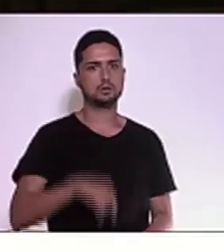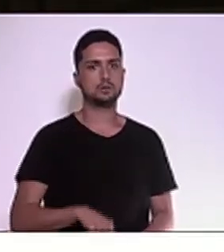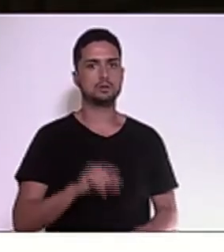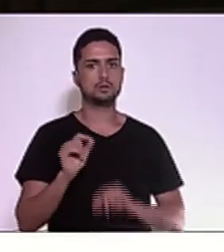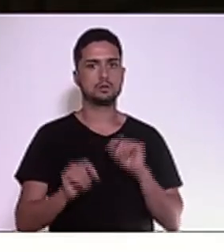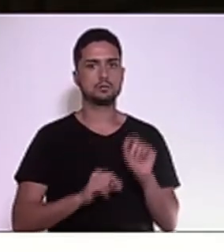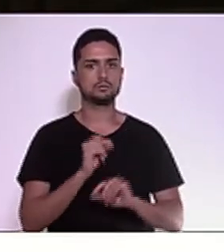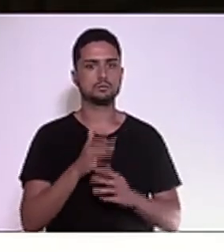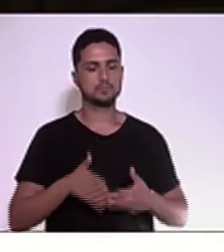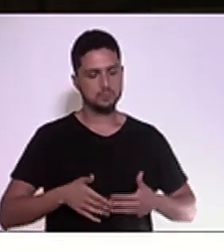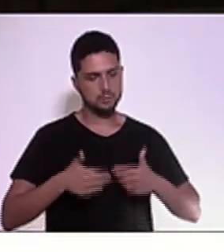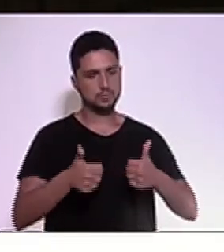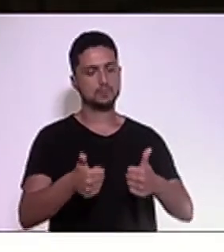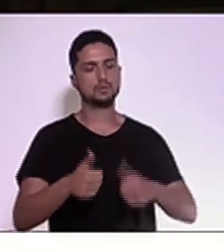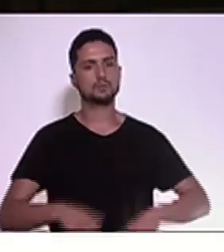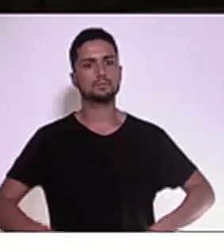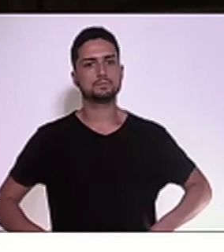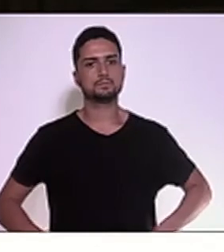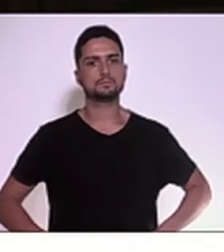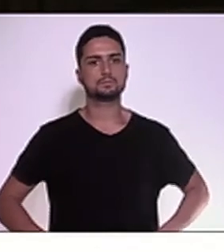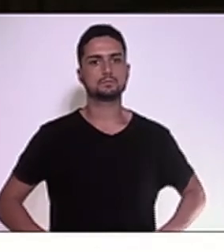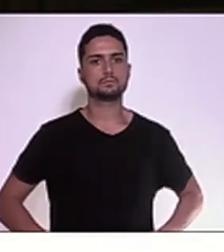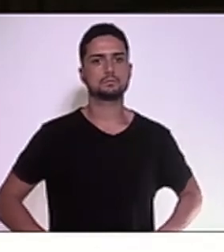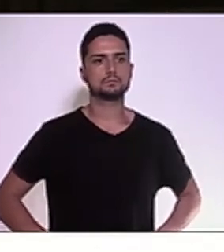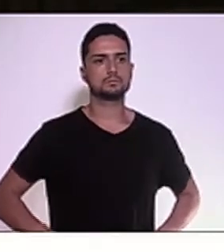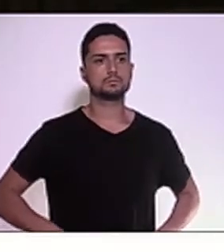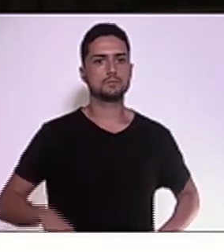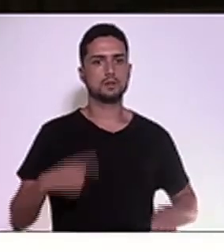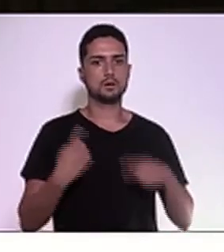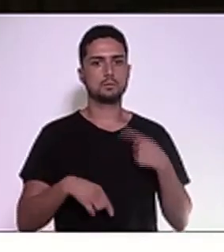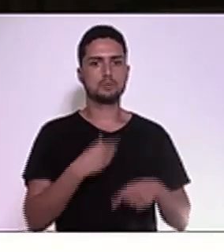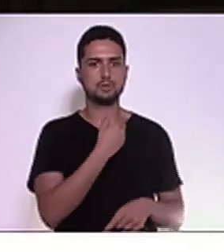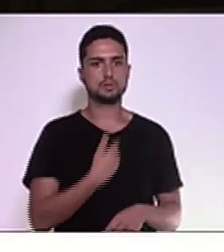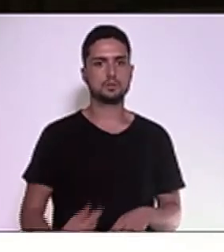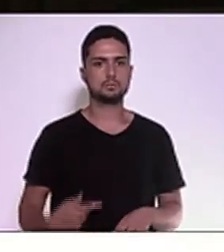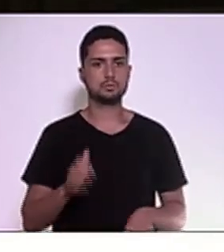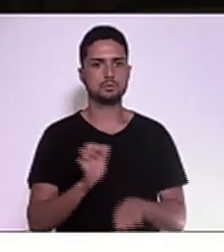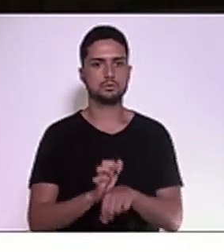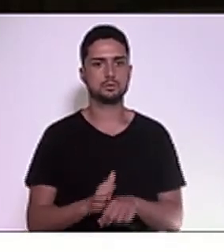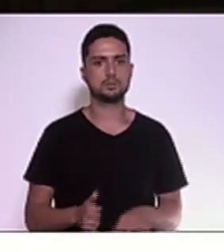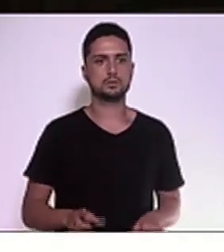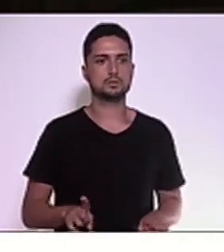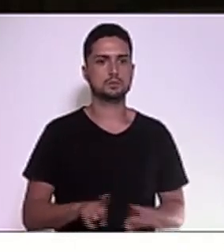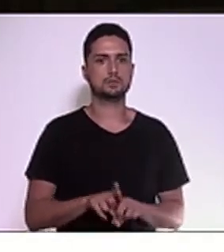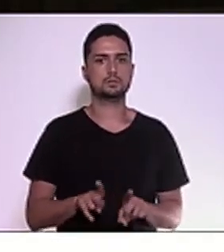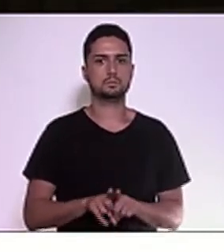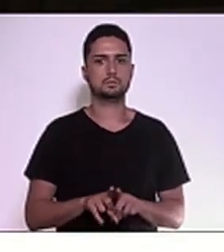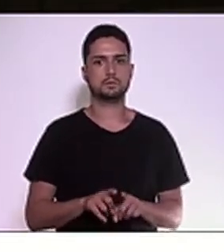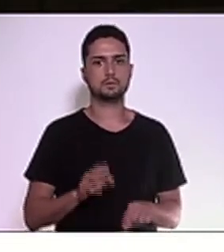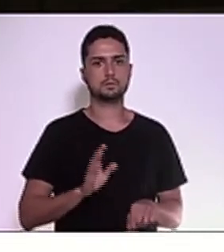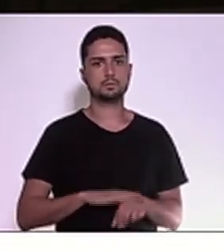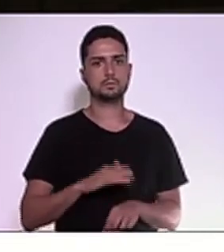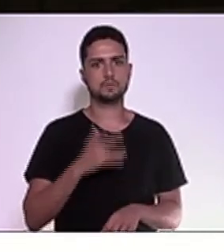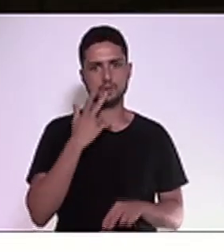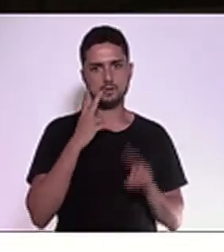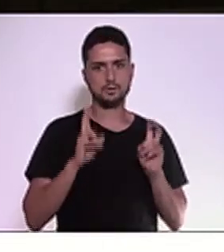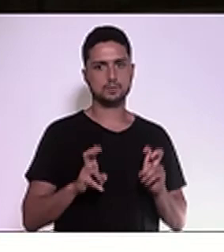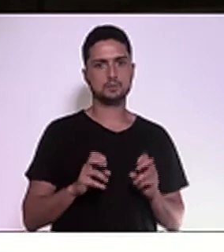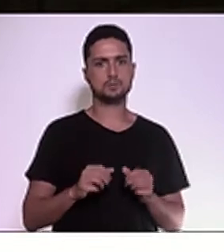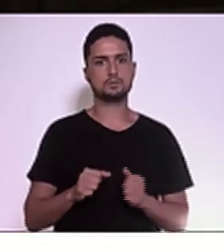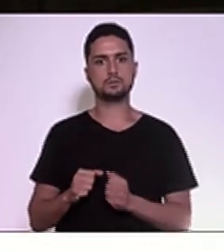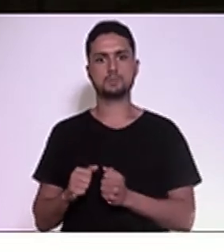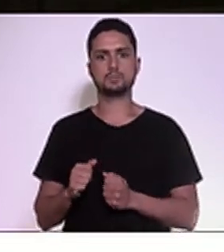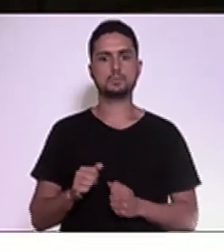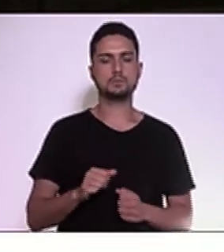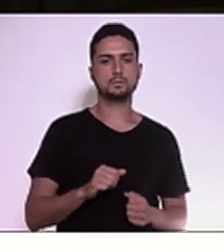para aprimorar e ampliar os instrumentos da política pública de segurança no Estado, e mais ainda, a questão, vou concluir, deputada